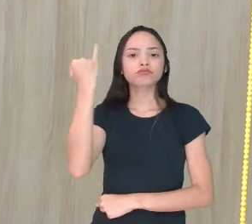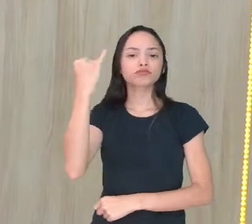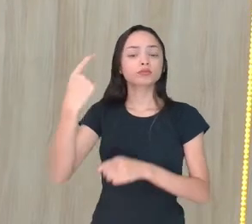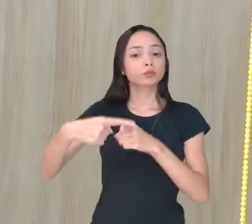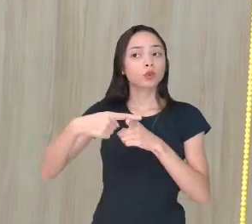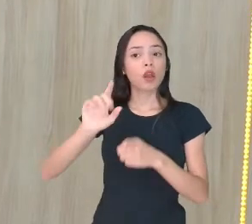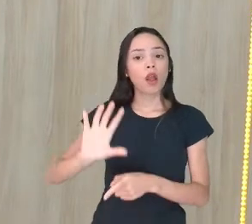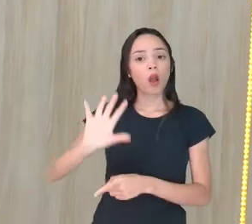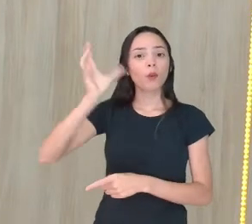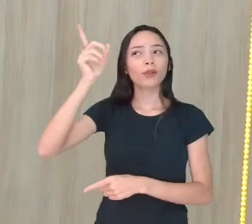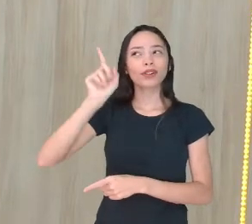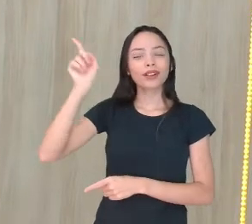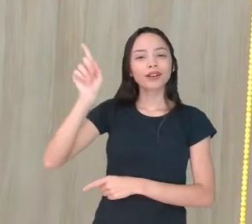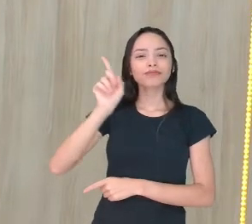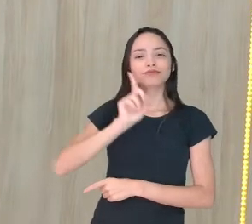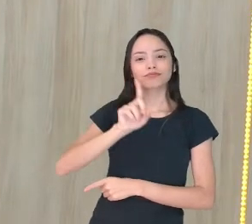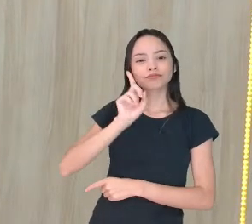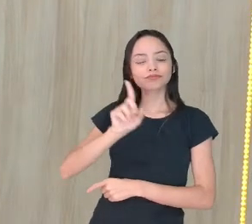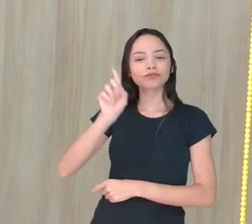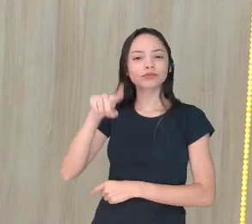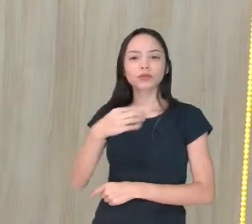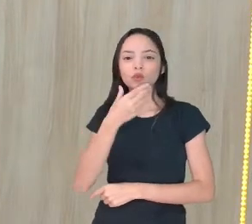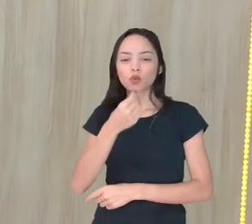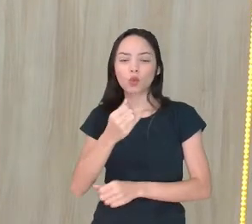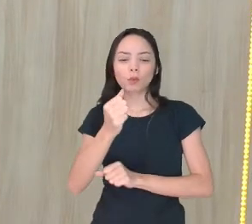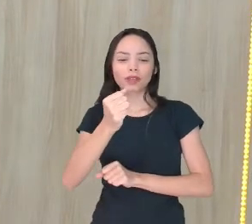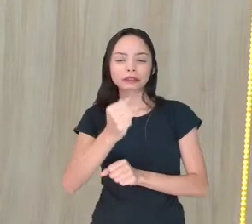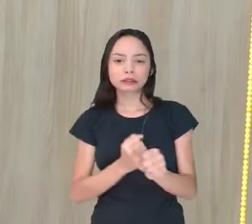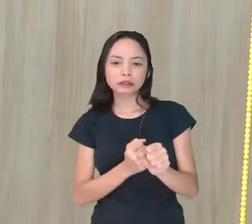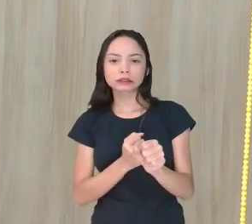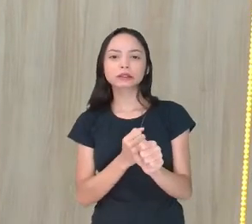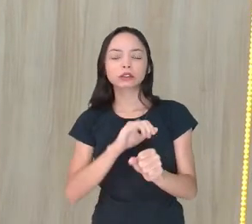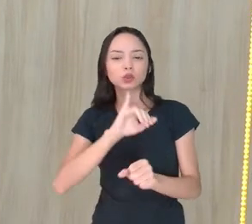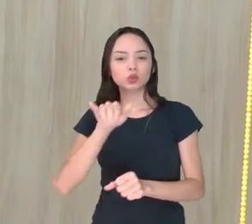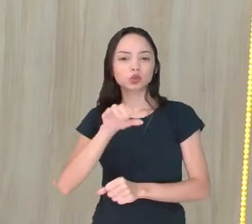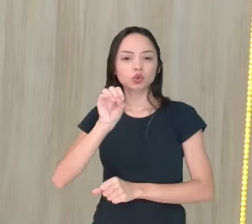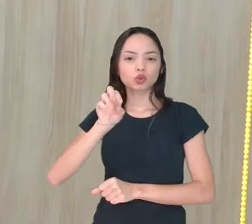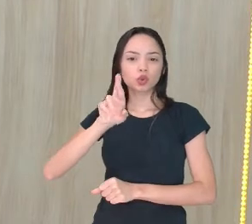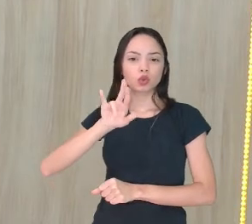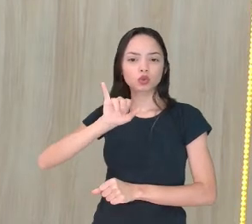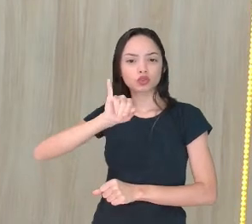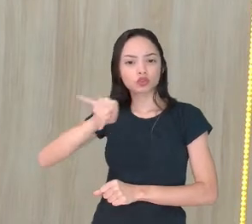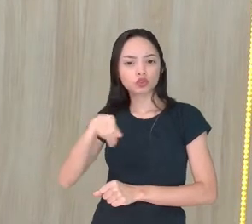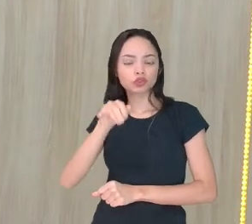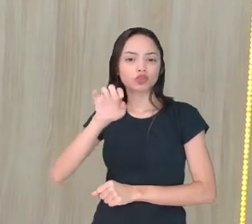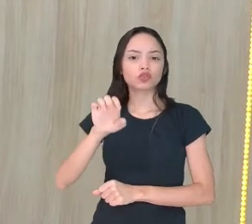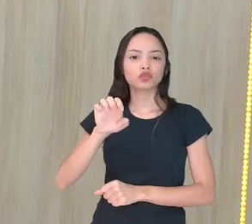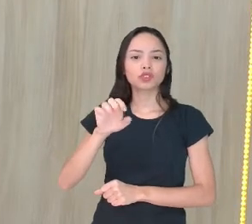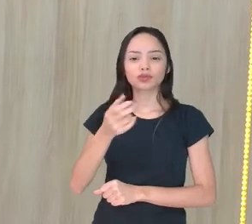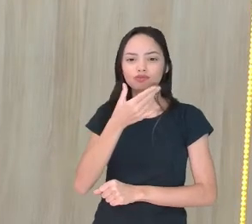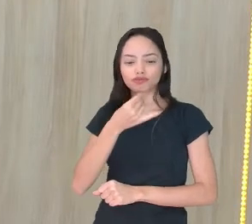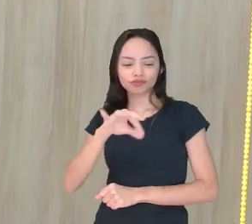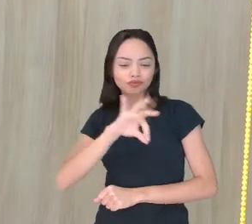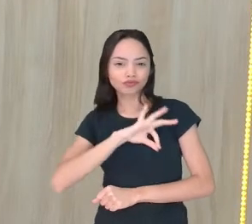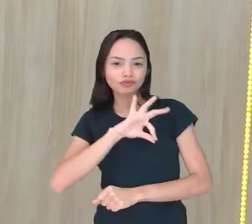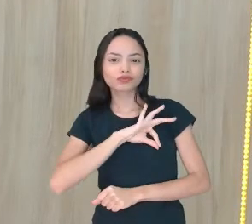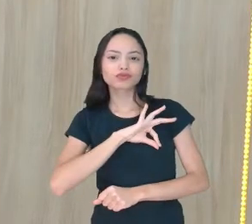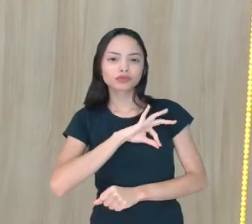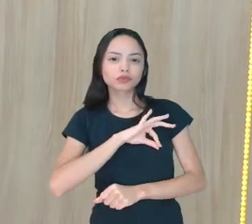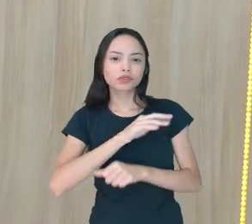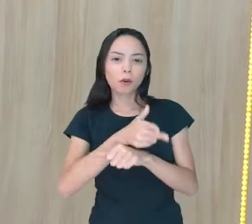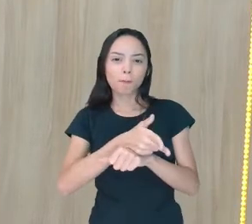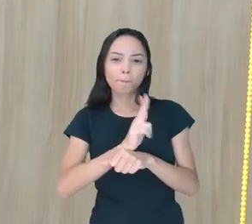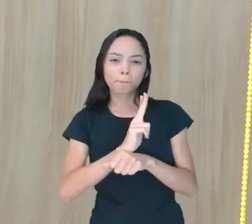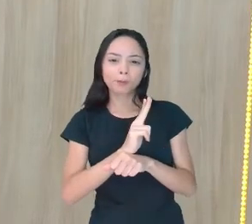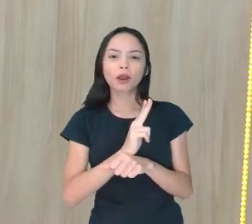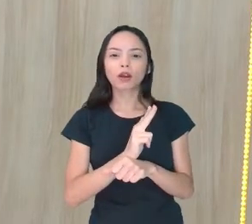aconteceu lá nos Estados Unidos, que foi o assassinato do George Floyd por um policial, né, lá nos